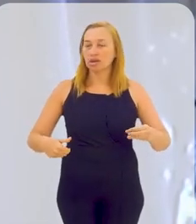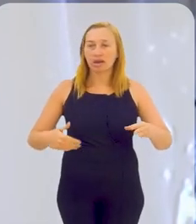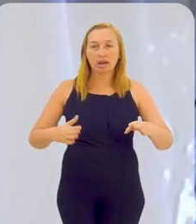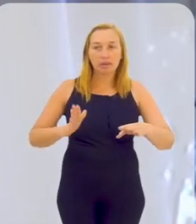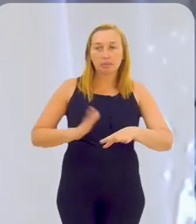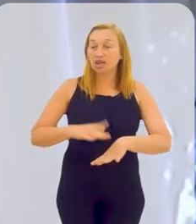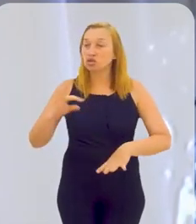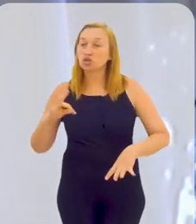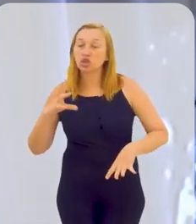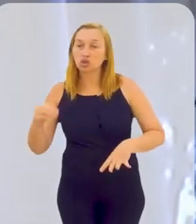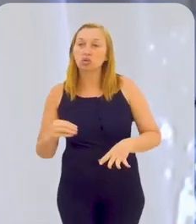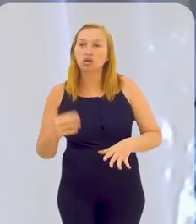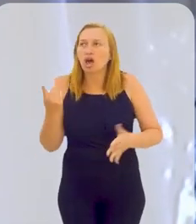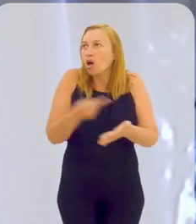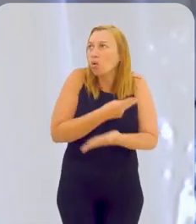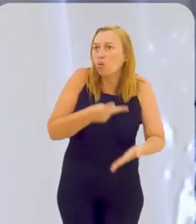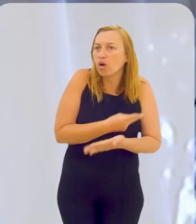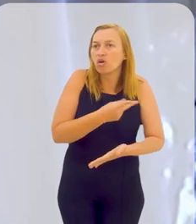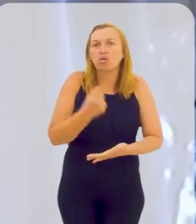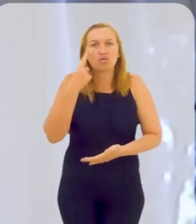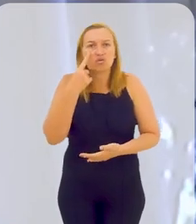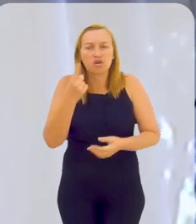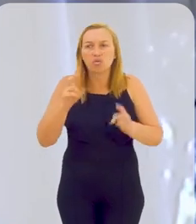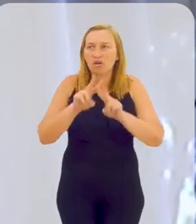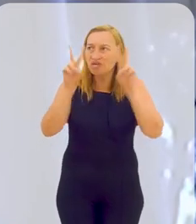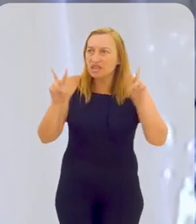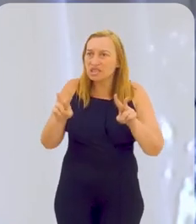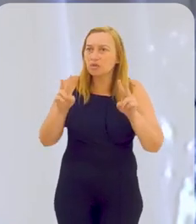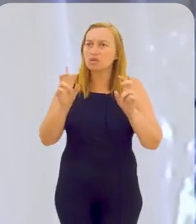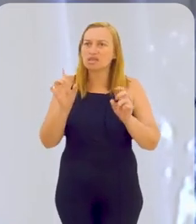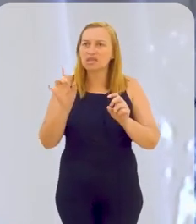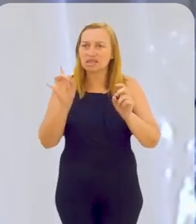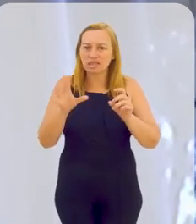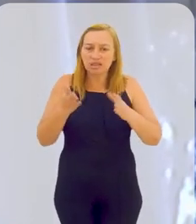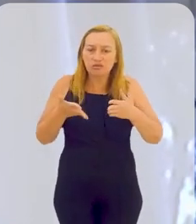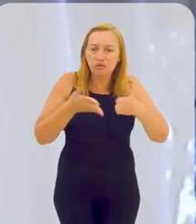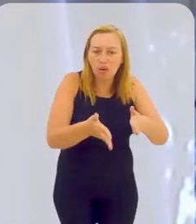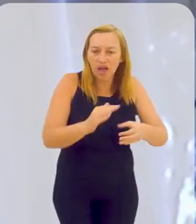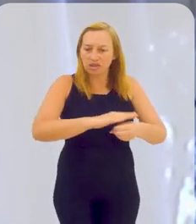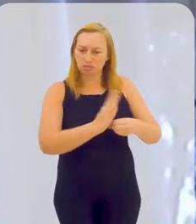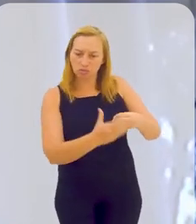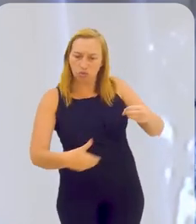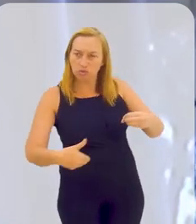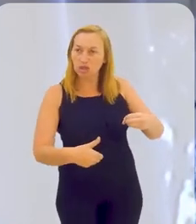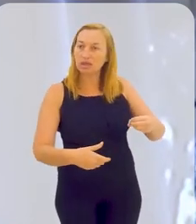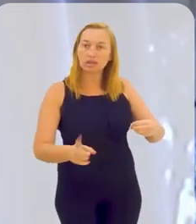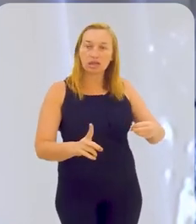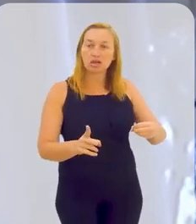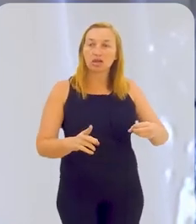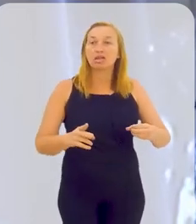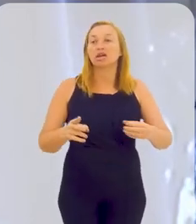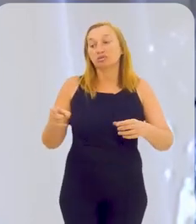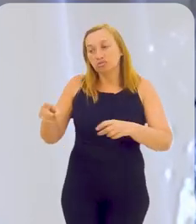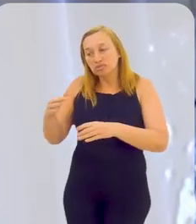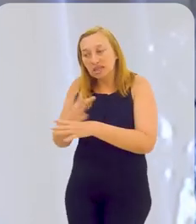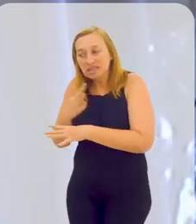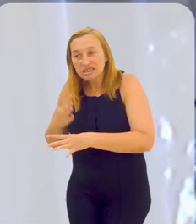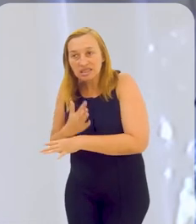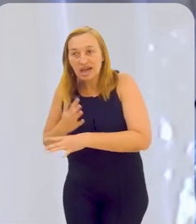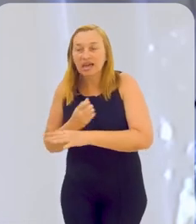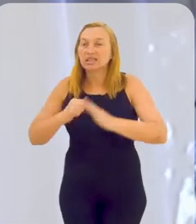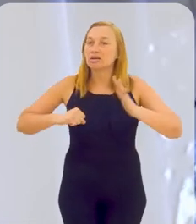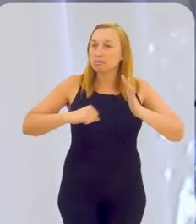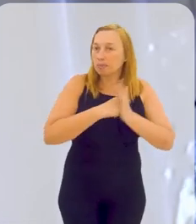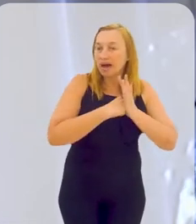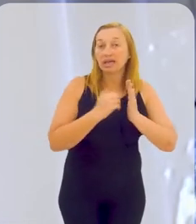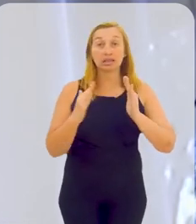ao setor. É um erro quando você faz uma visão específica só do setor. Então, a questão urbana ela